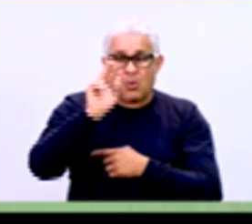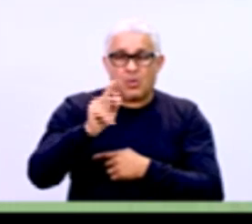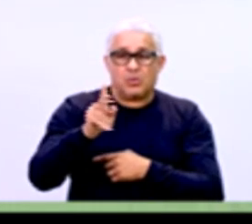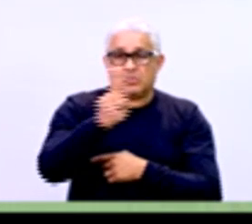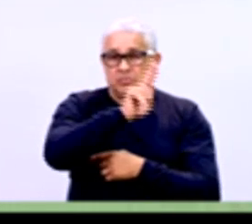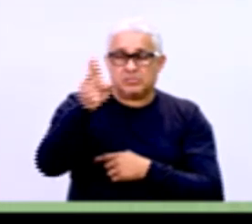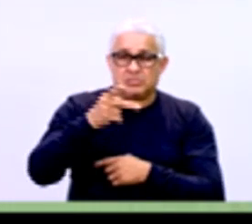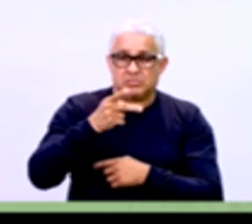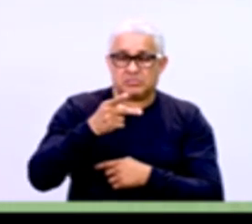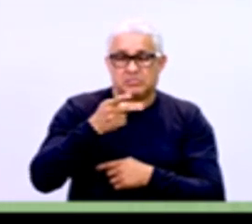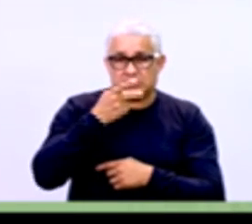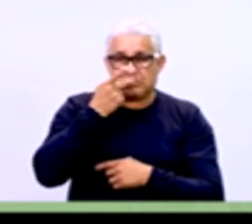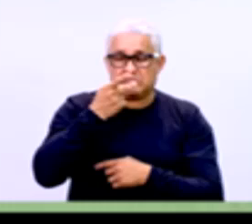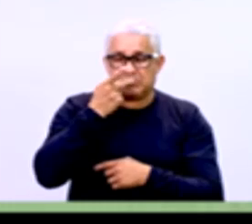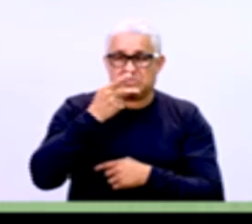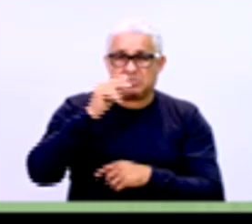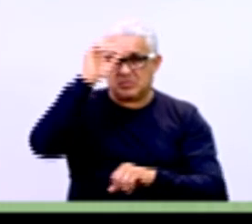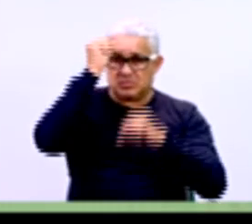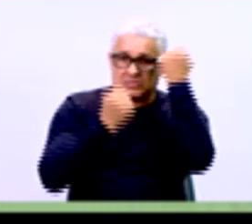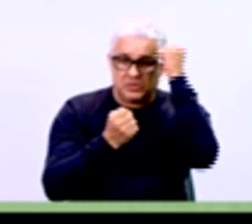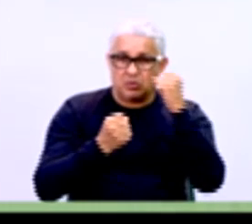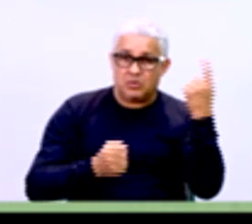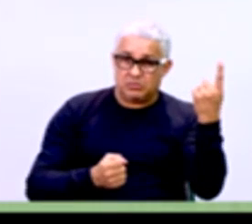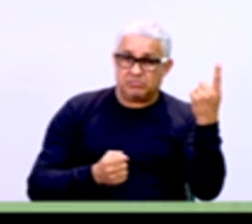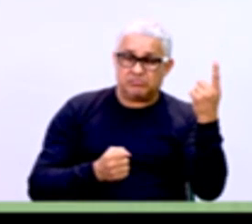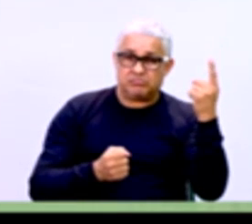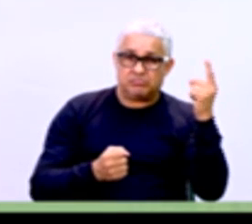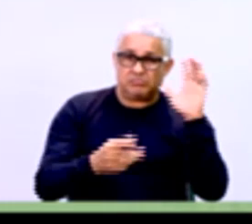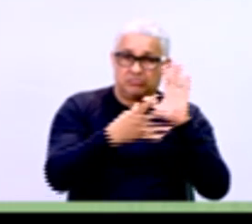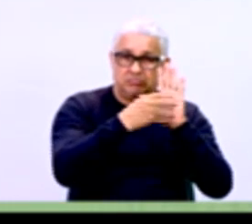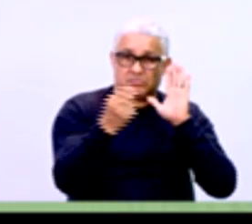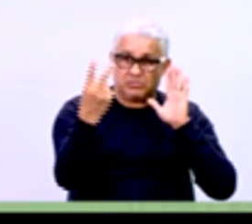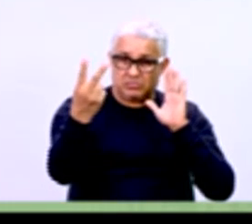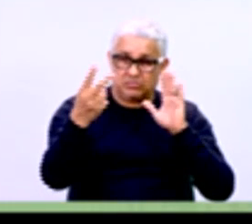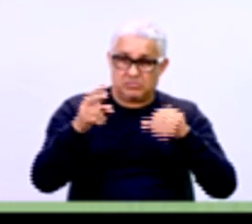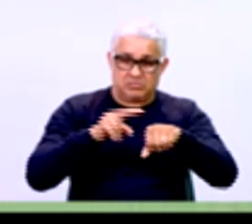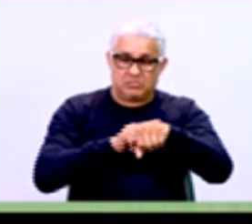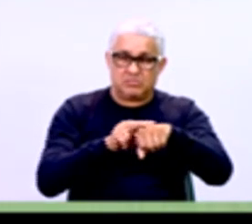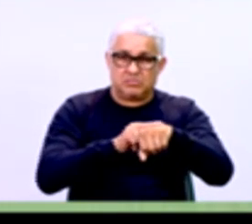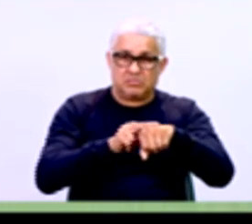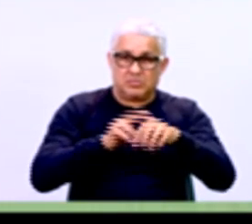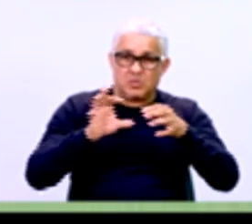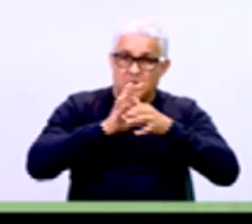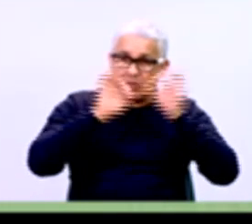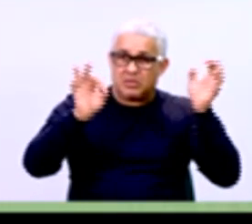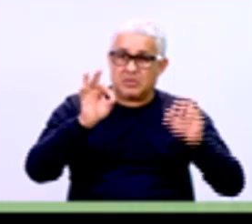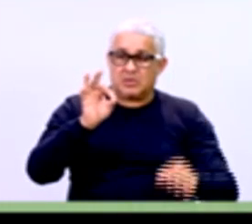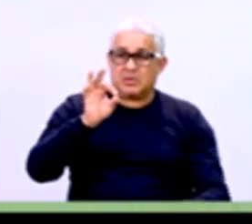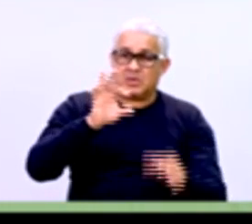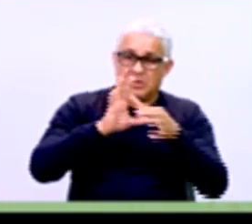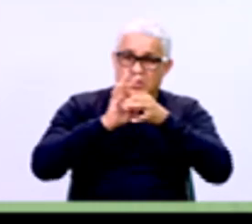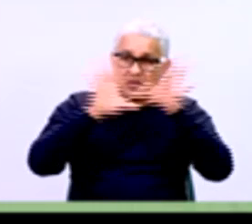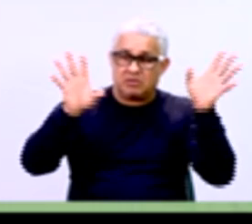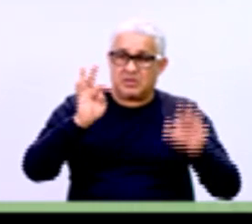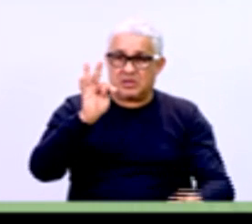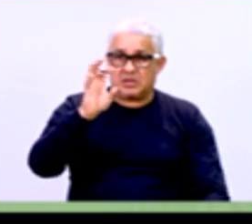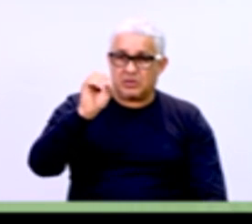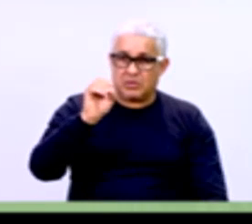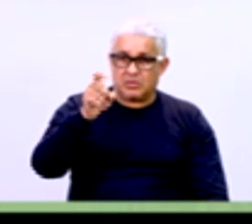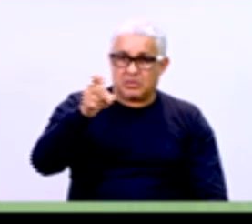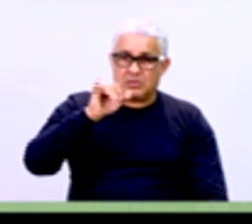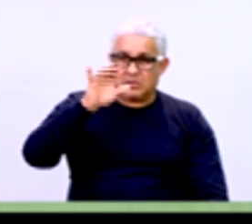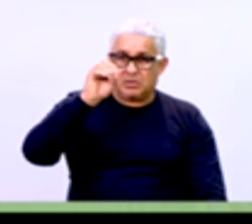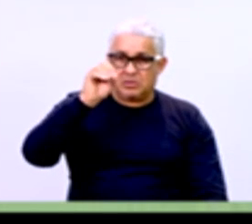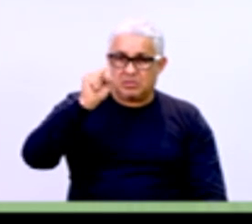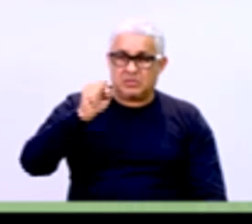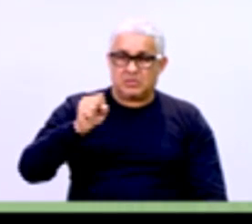enfim, uma delas lançou 2 modelos verdes, que são modelos livres de tóxicos, como o PVC. Então, esse projeto